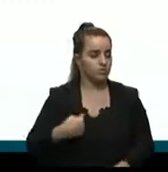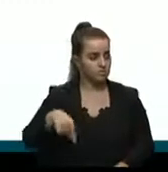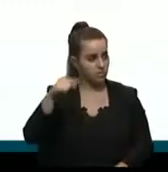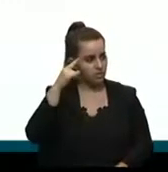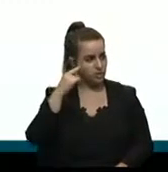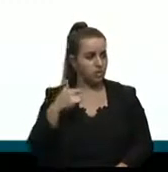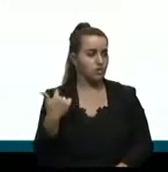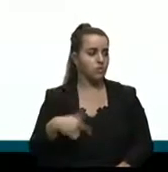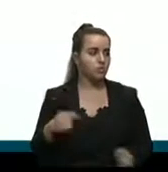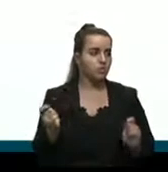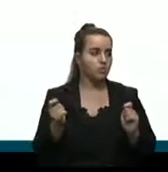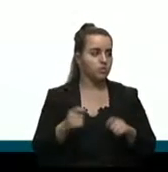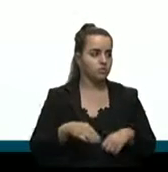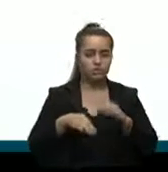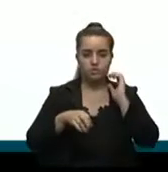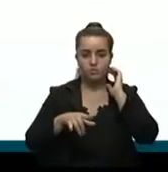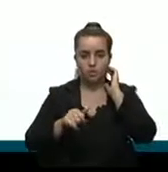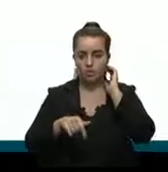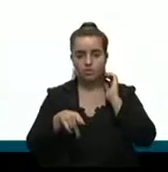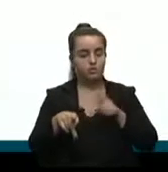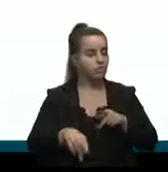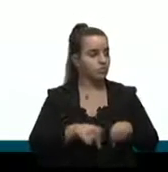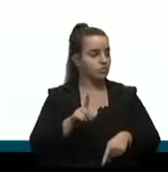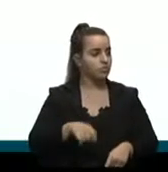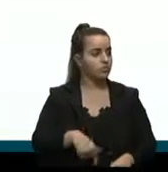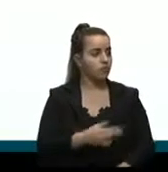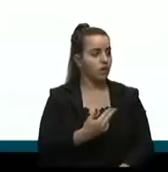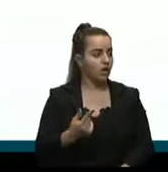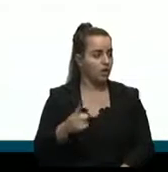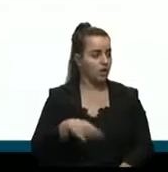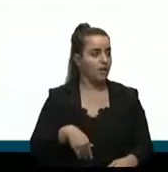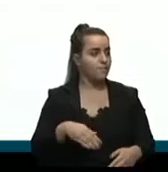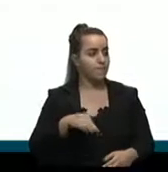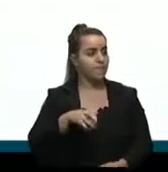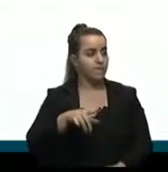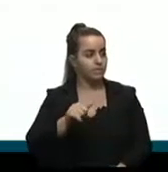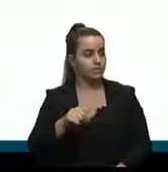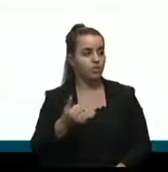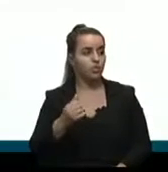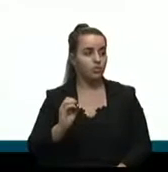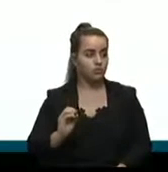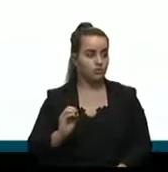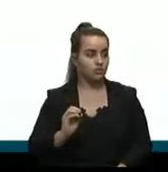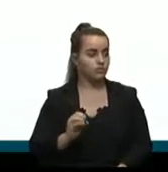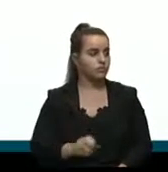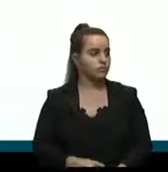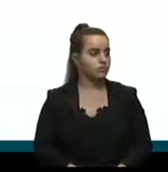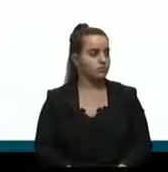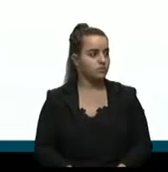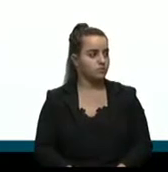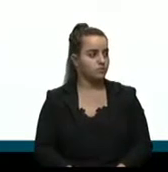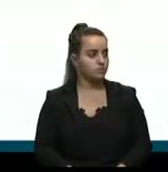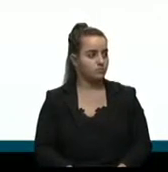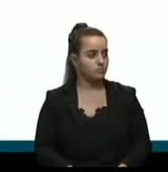a possibilidade de a média populacional ser igual a 80.